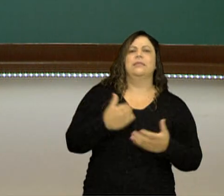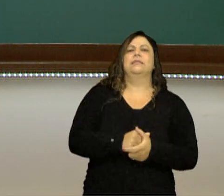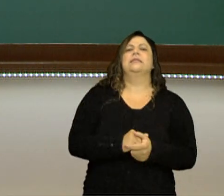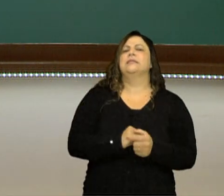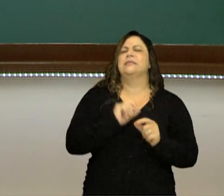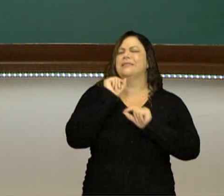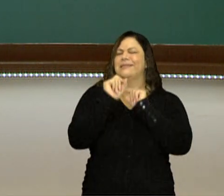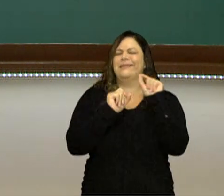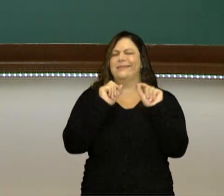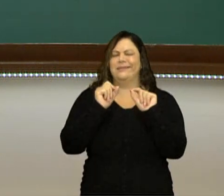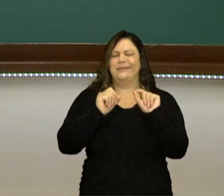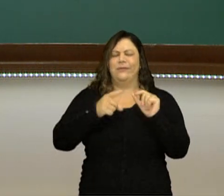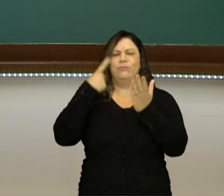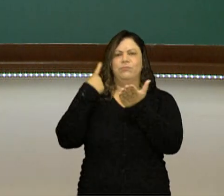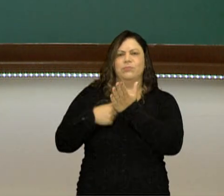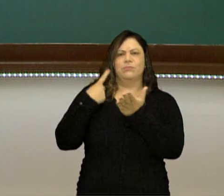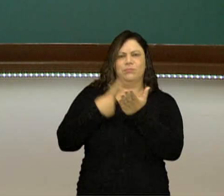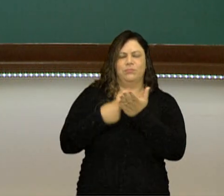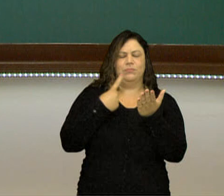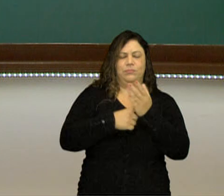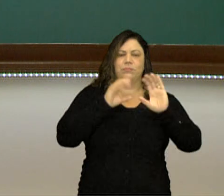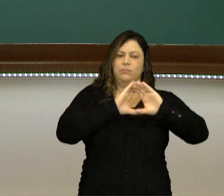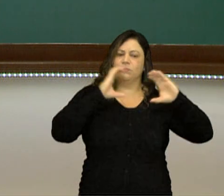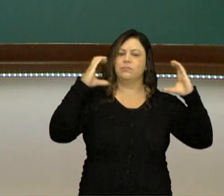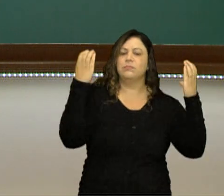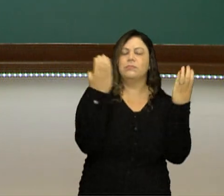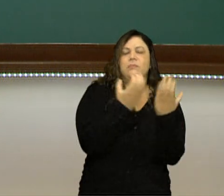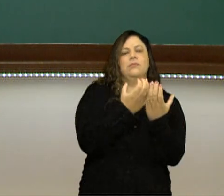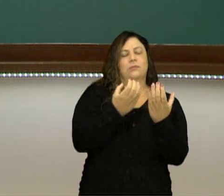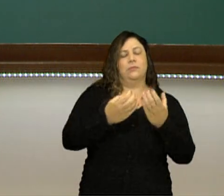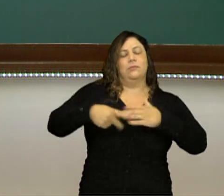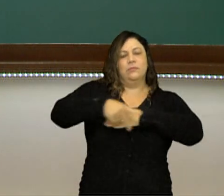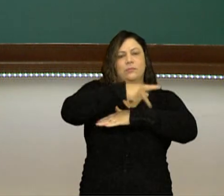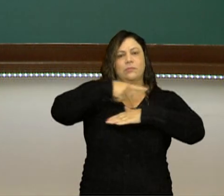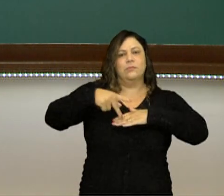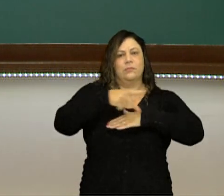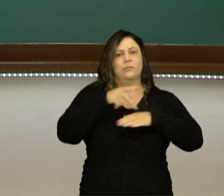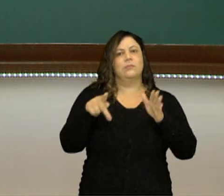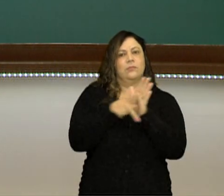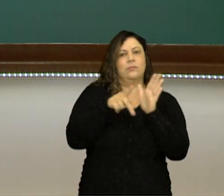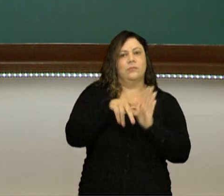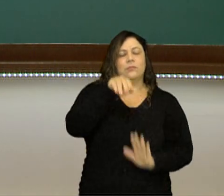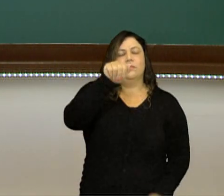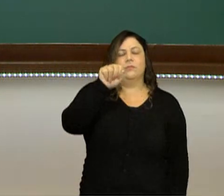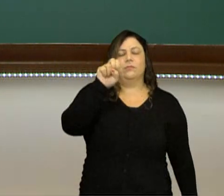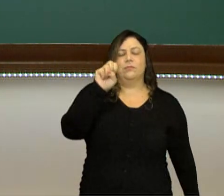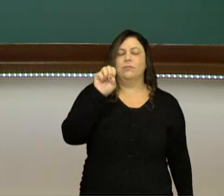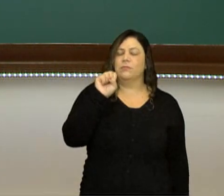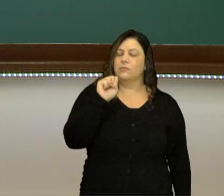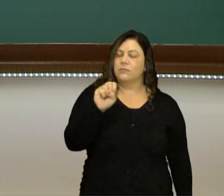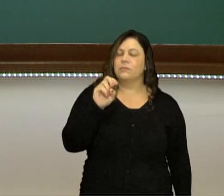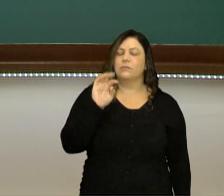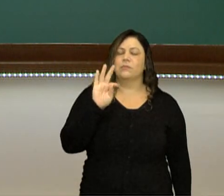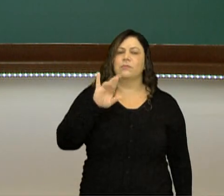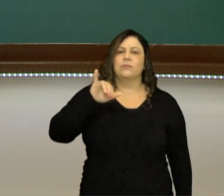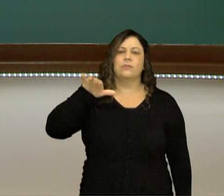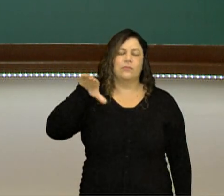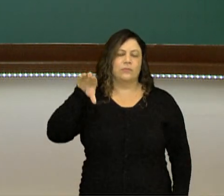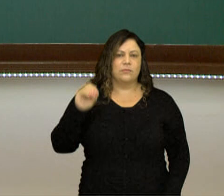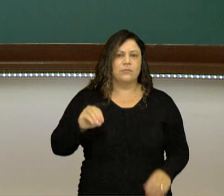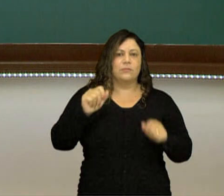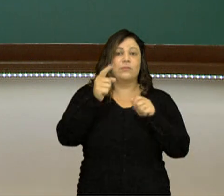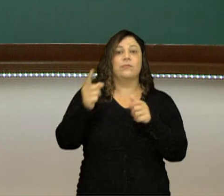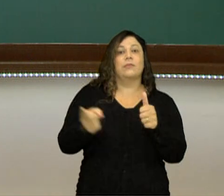própria Áustria pelo Partido Nazista Austríaco. Então, essa anexação foi a primeira expansão territorial da